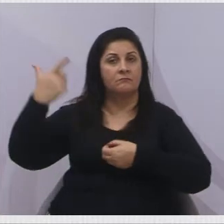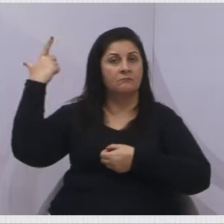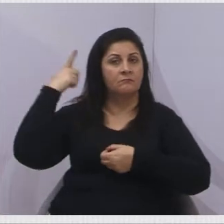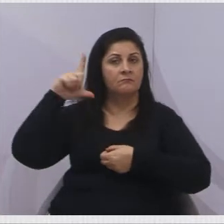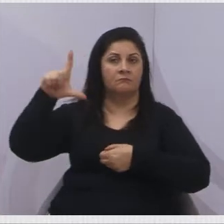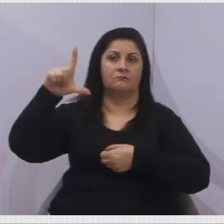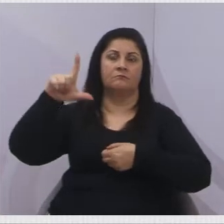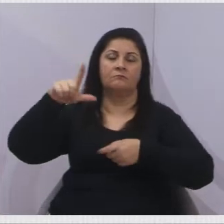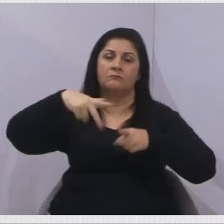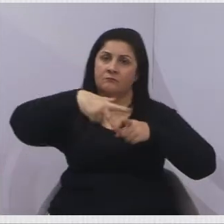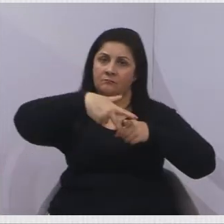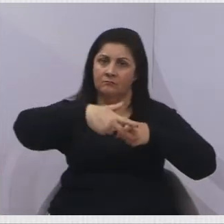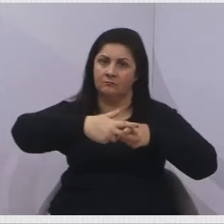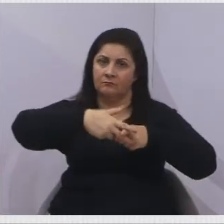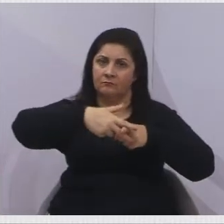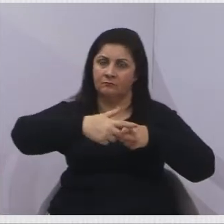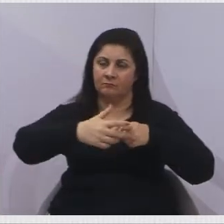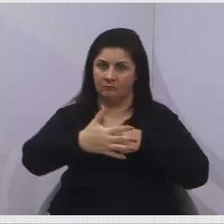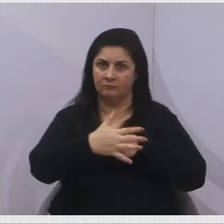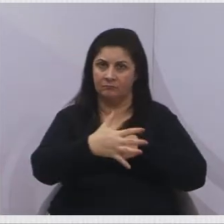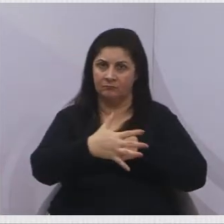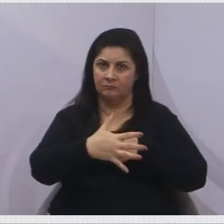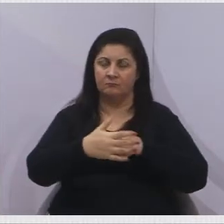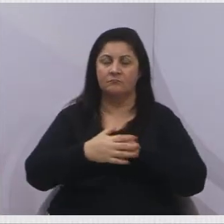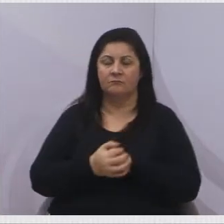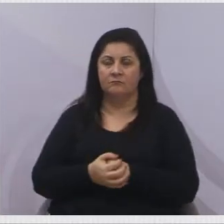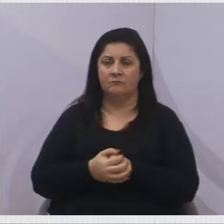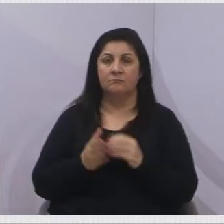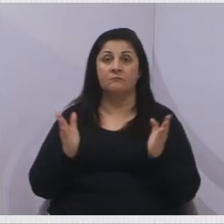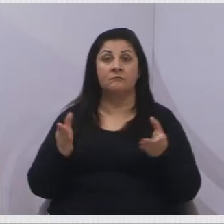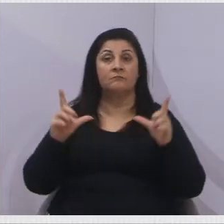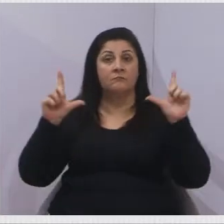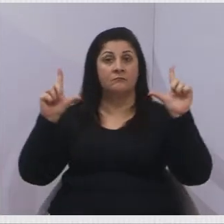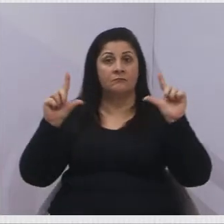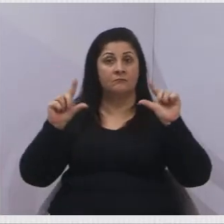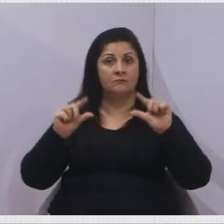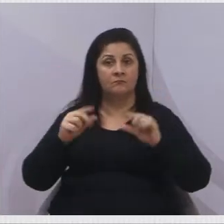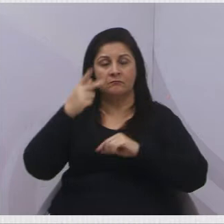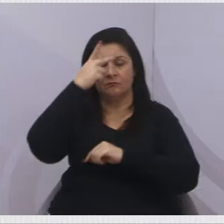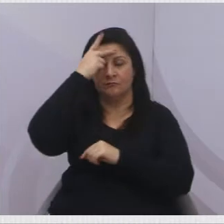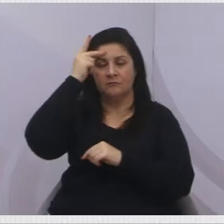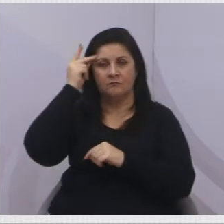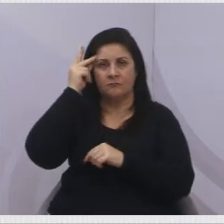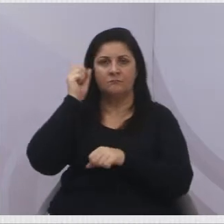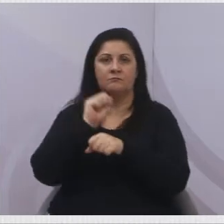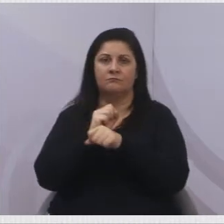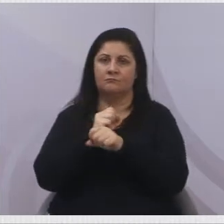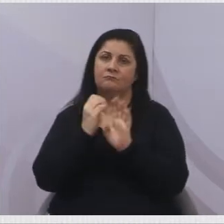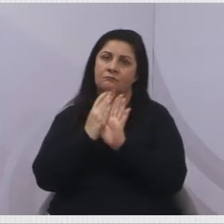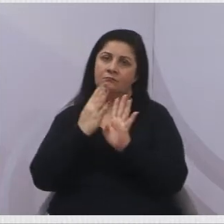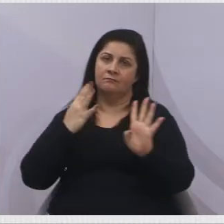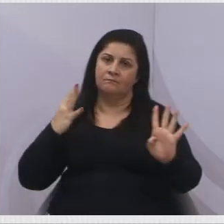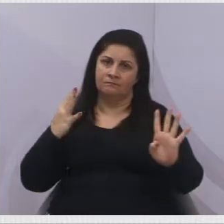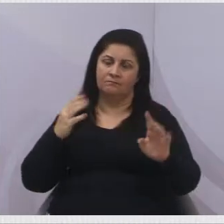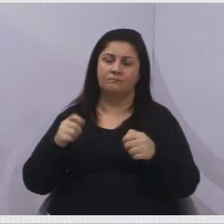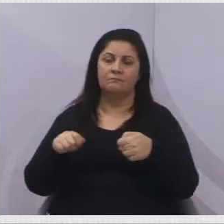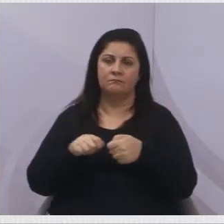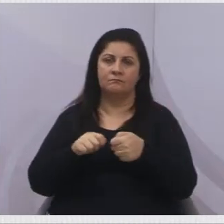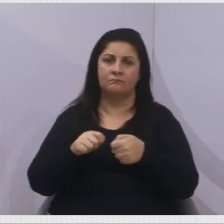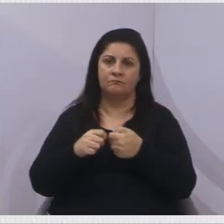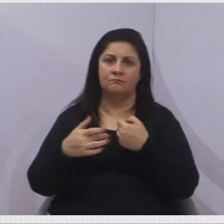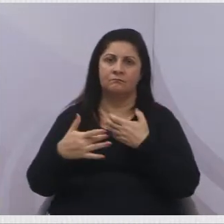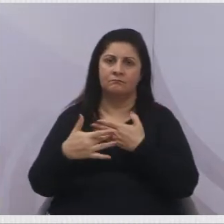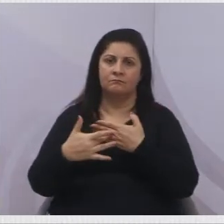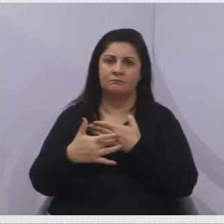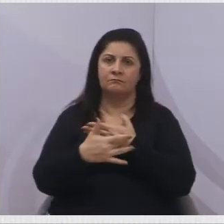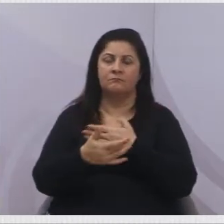conquistado, né, e ter conseguido diminuir significativamente a fila para o